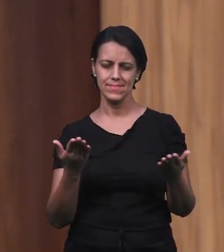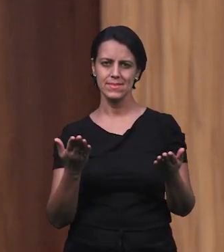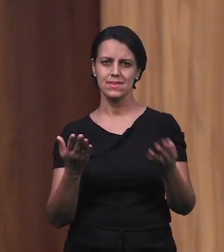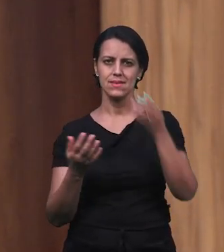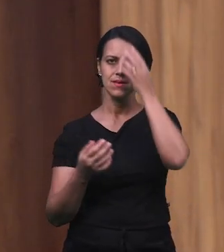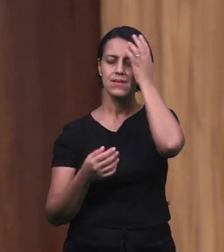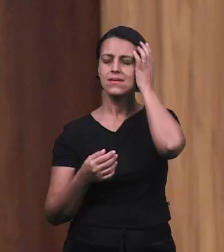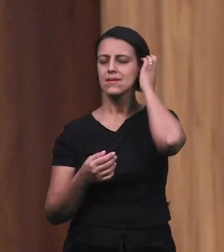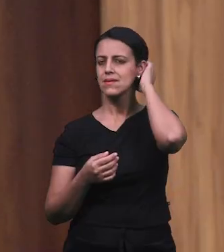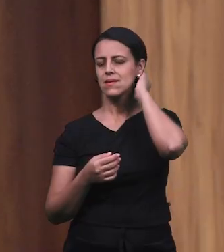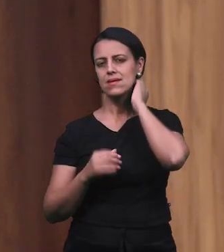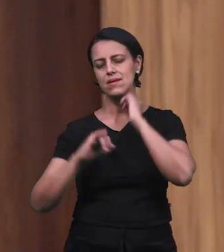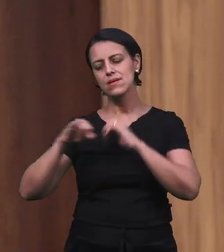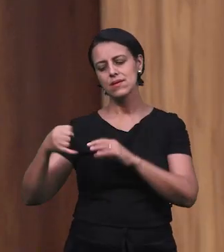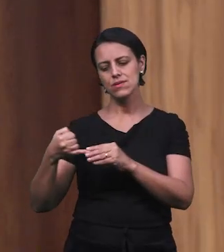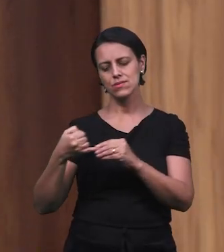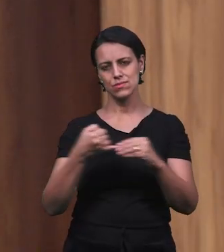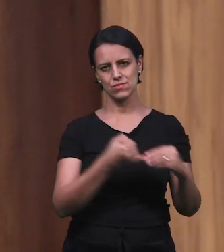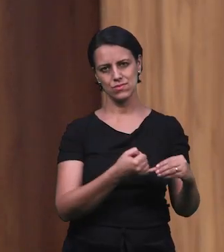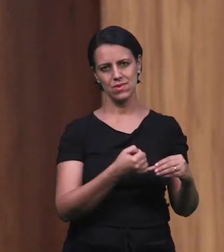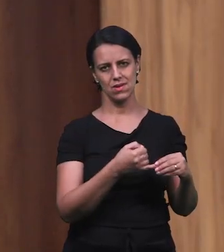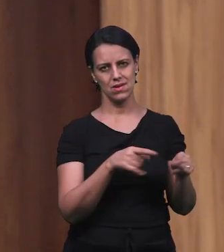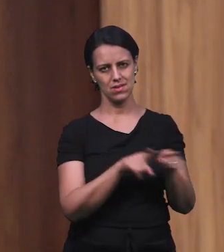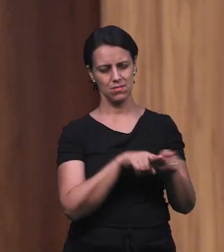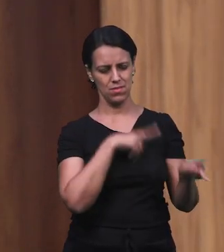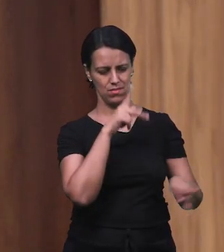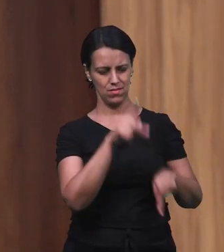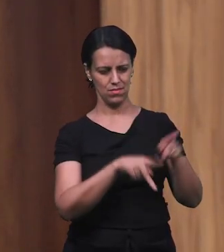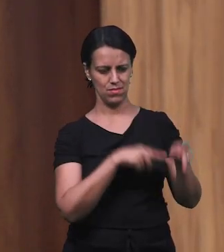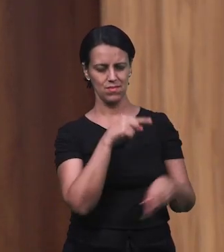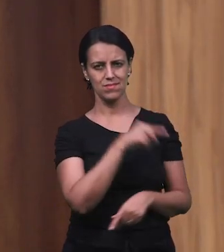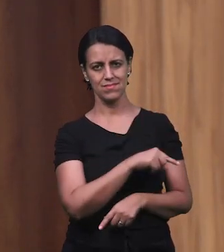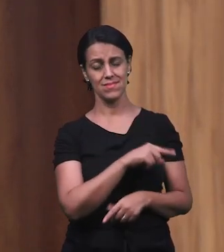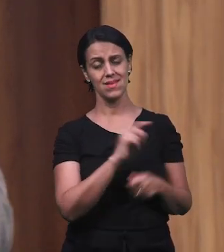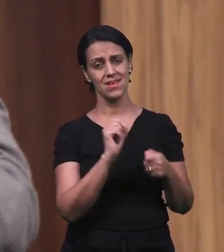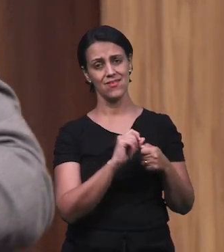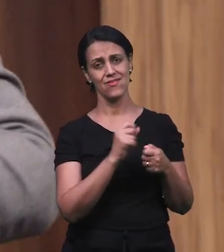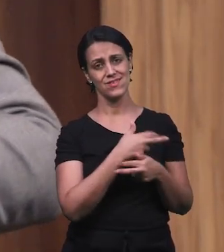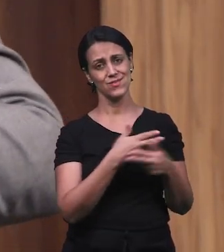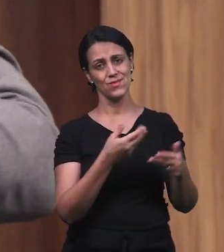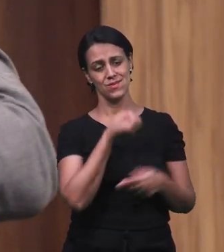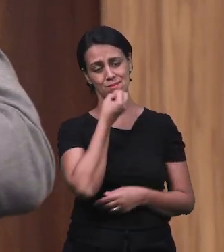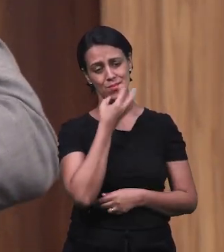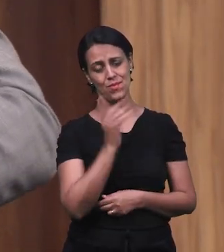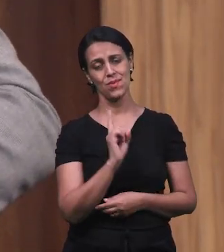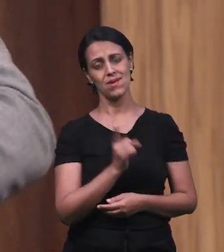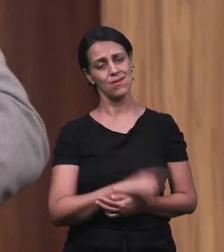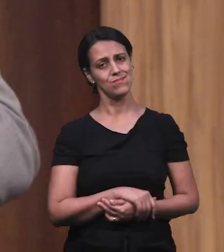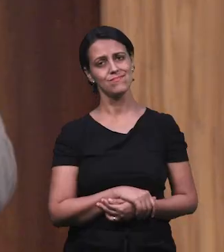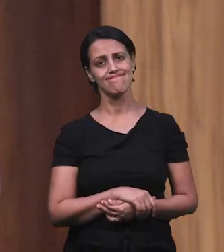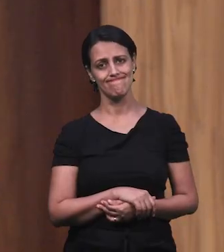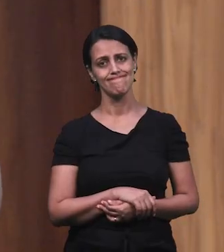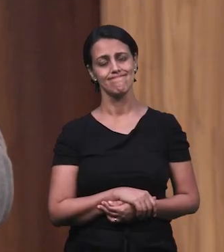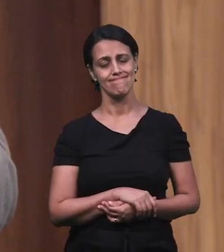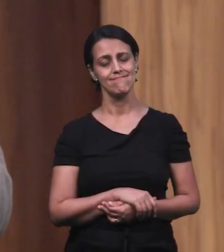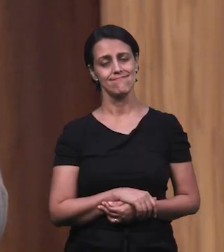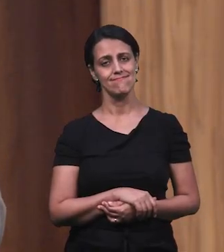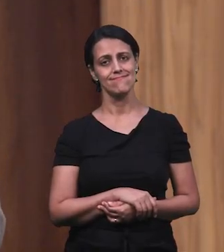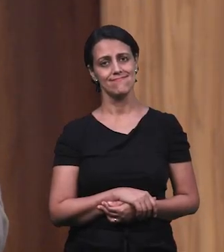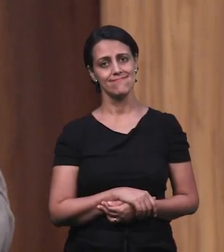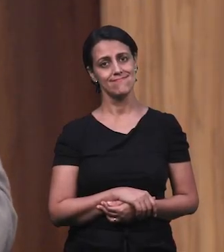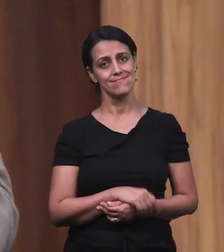vista de Josué e o povo de Deus, eles fizeram uma coisa que não foi boa. E a coisa foi